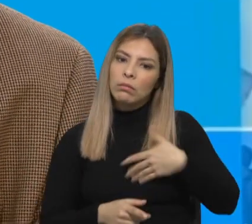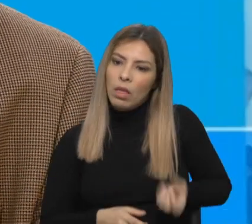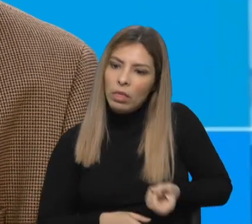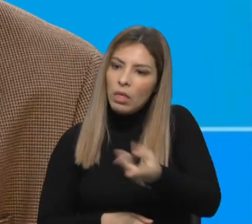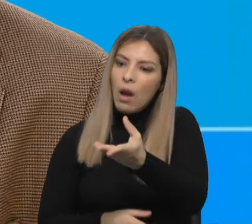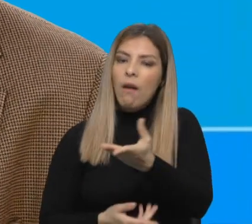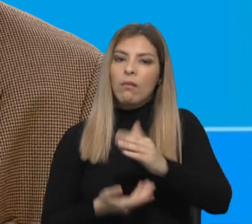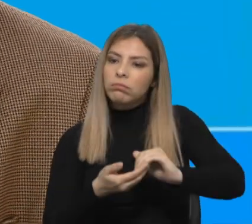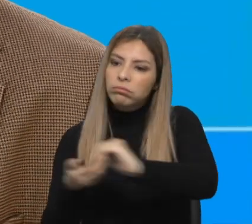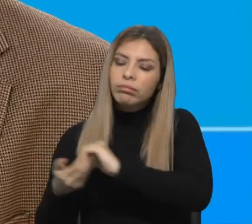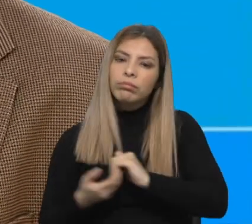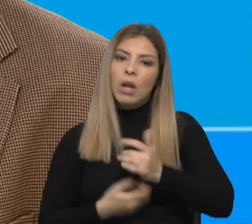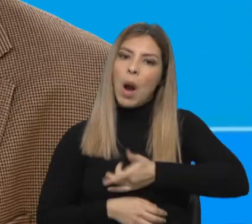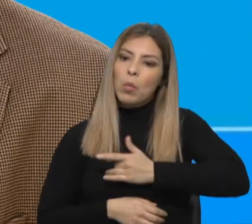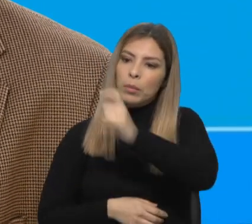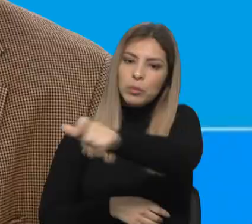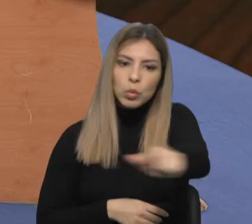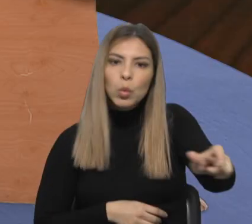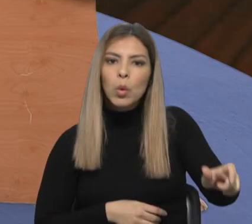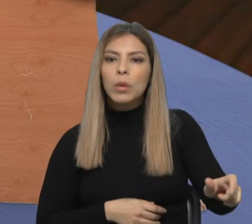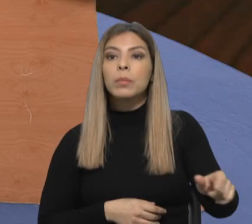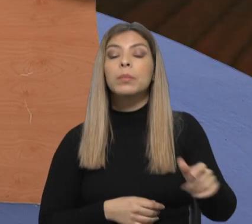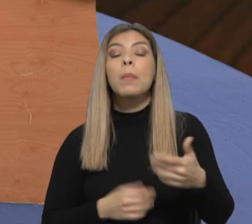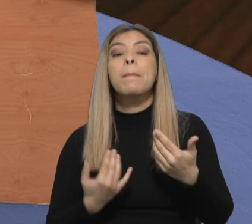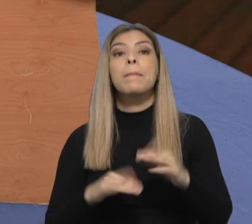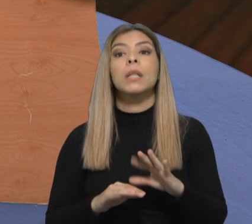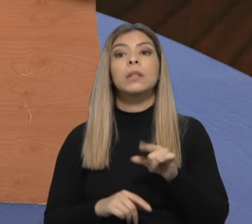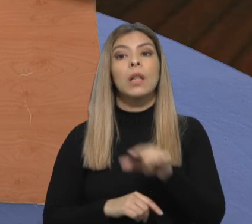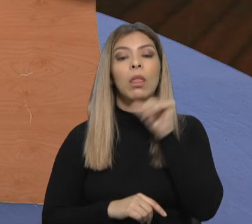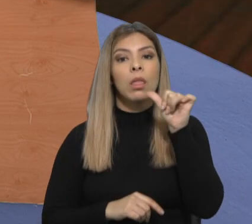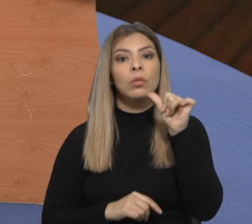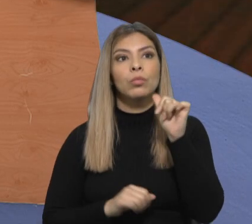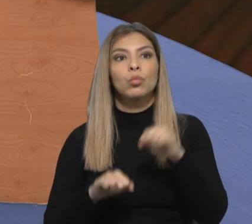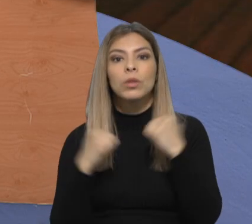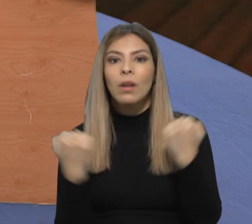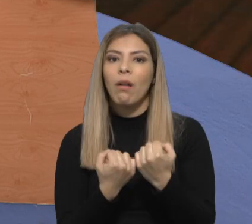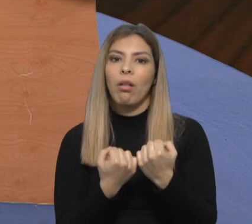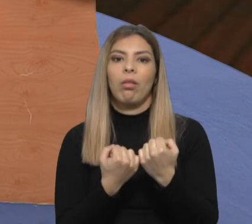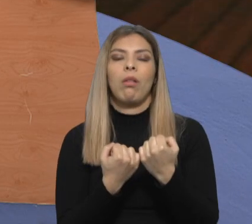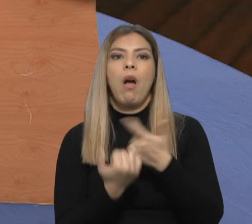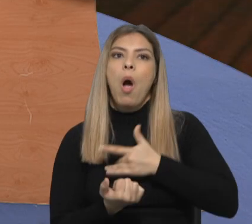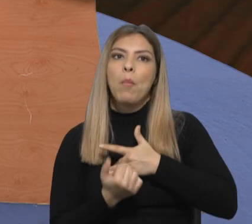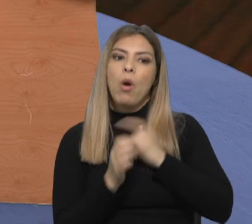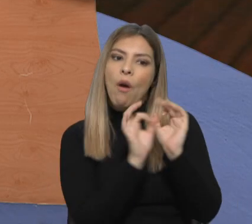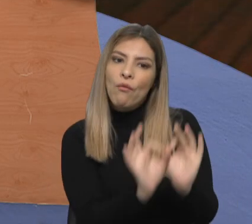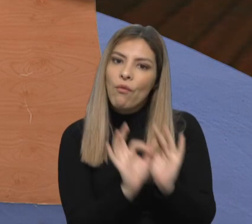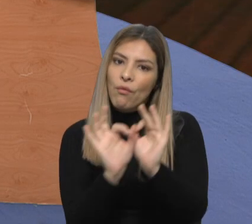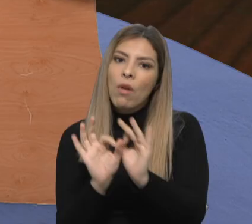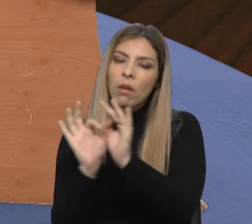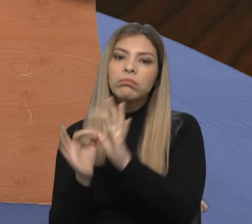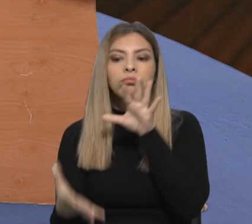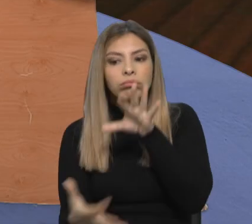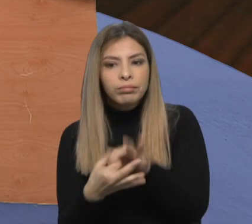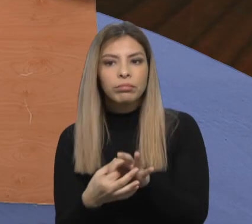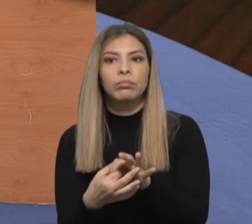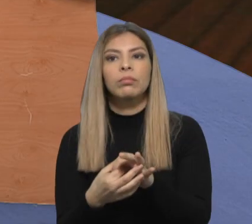do amor ao próximo. E isto, sobretudo, num contexto de amor social, de amor pela comunidade e de pertença a uma